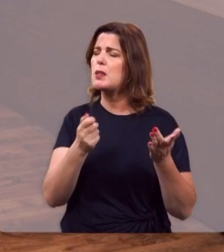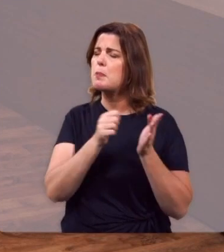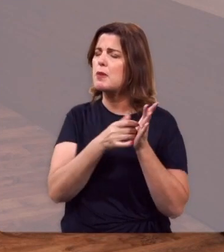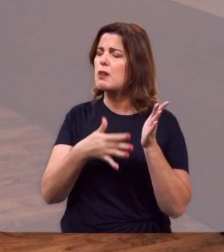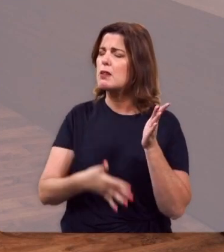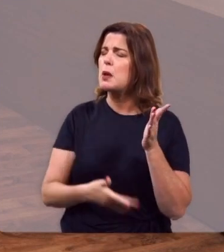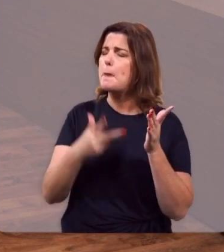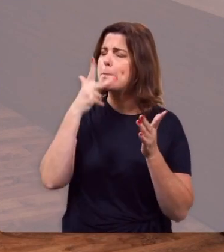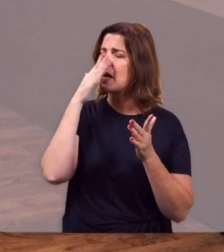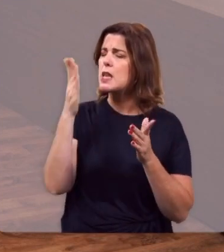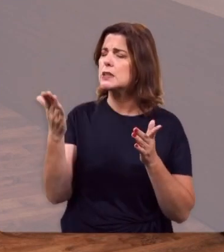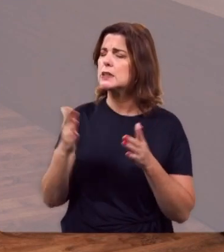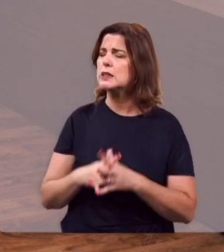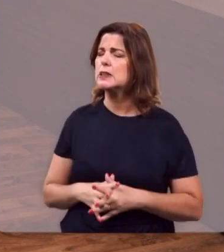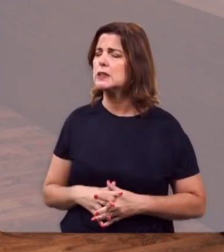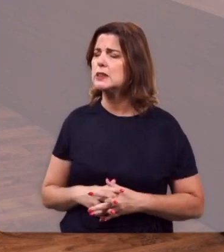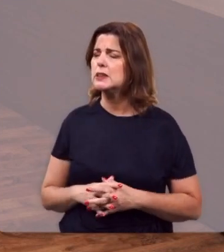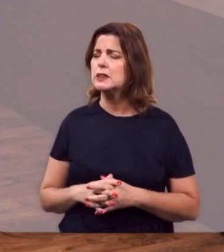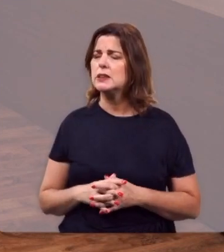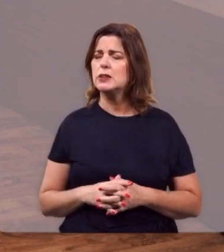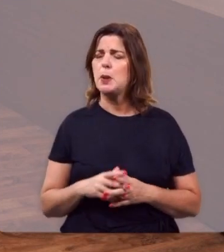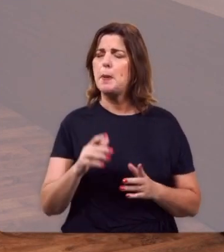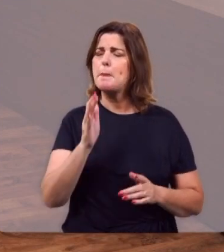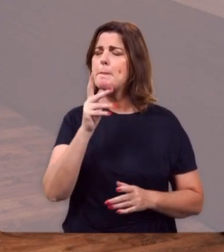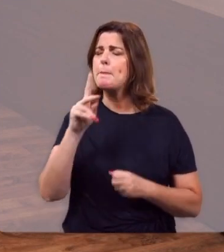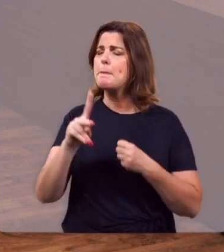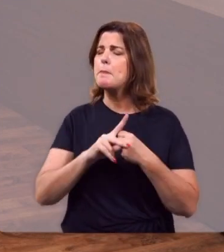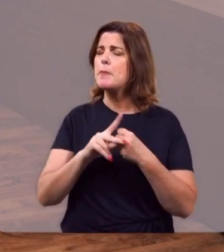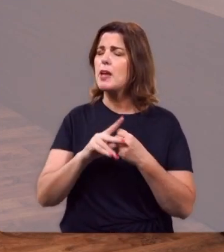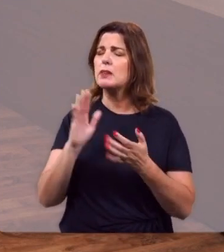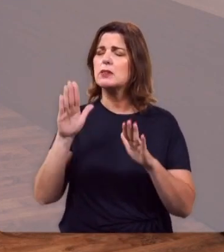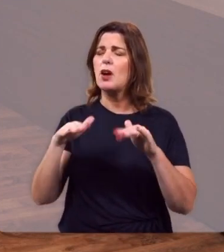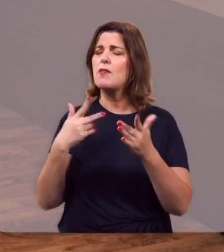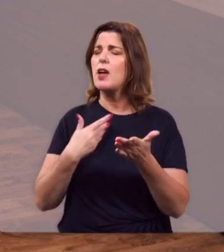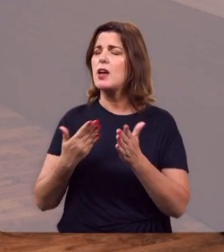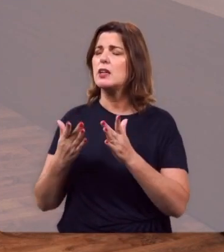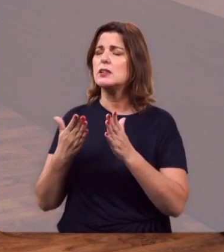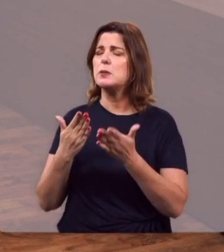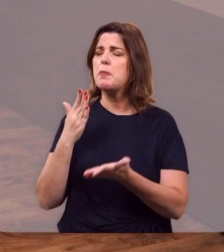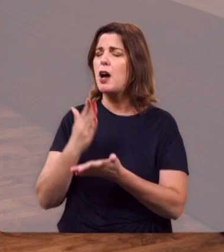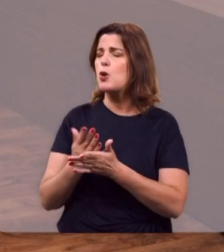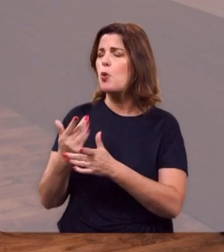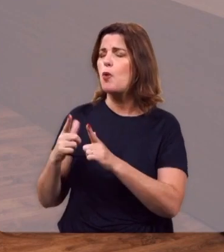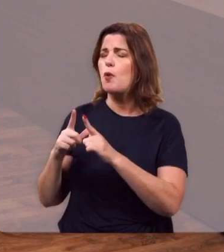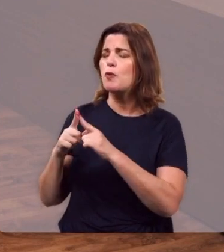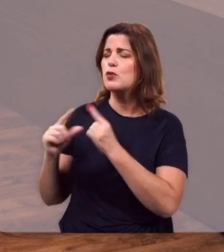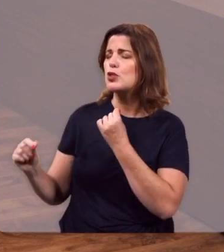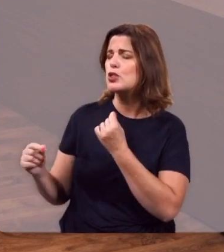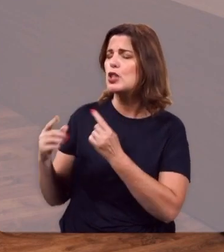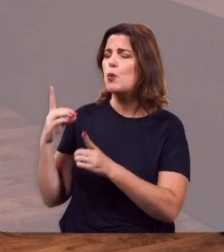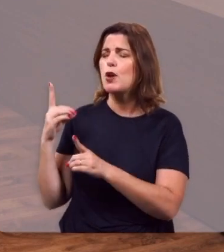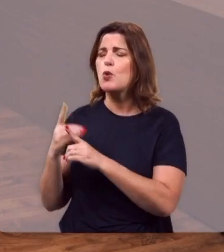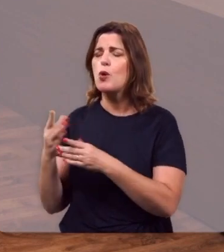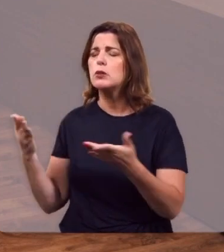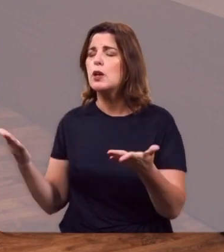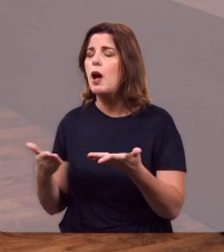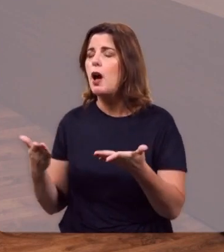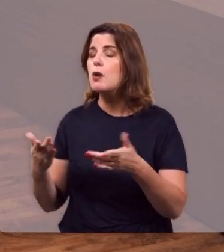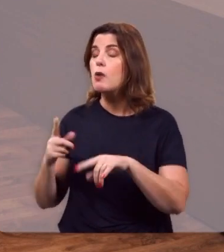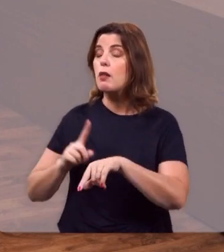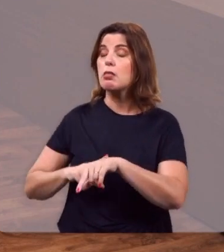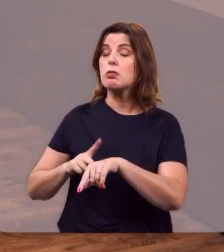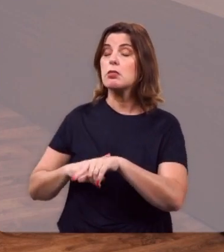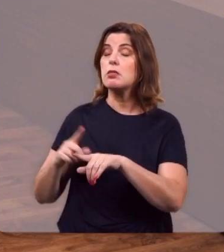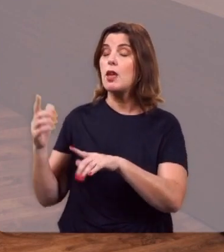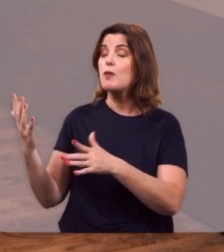do Pedro correndo nas suas veias, um Pedro que talvez desistiu, que fugiu, Senhor, vá ao encontro dele agora, tome-o de